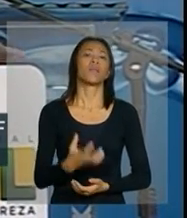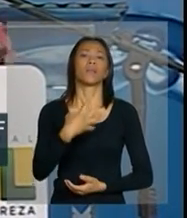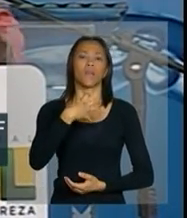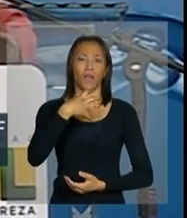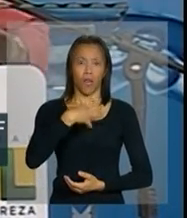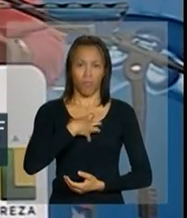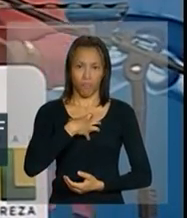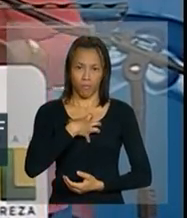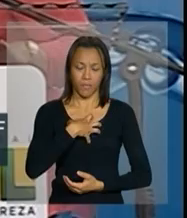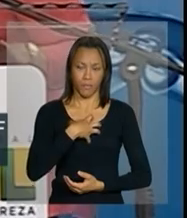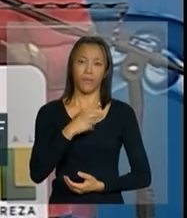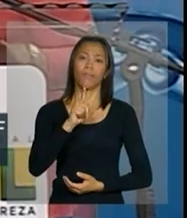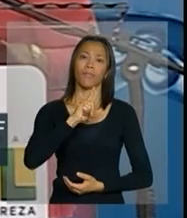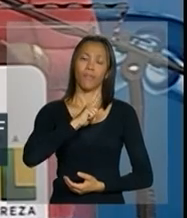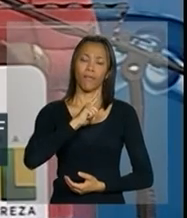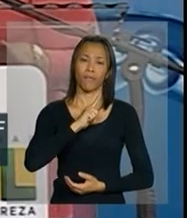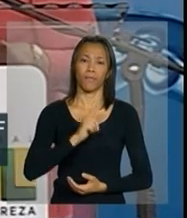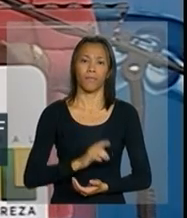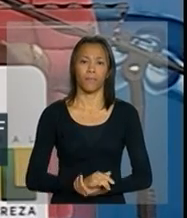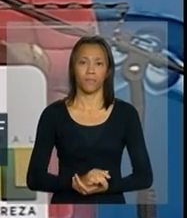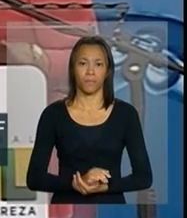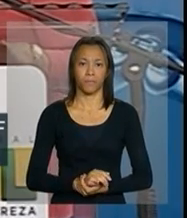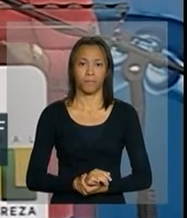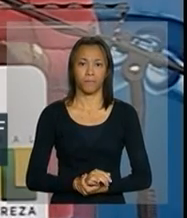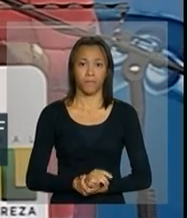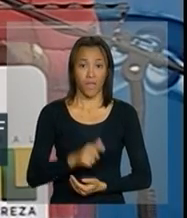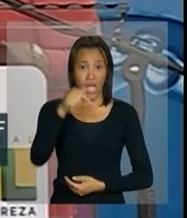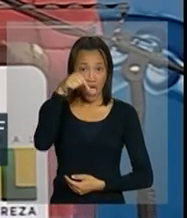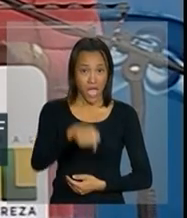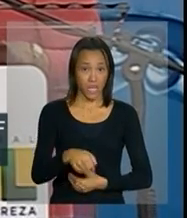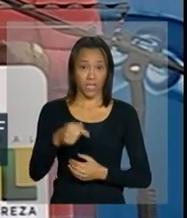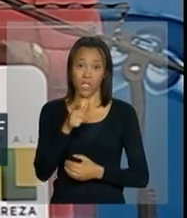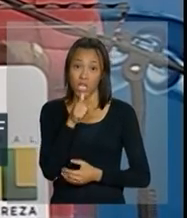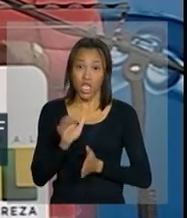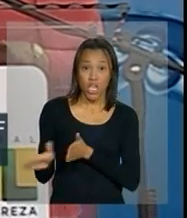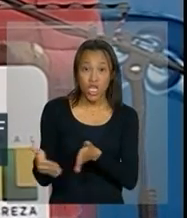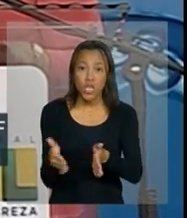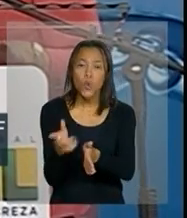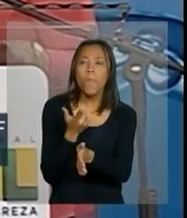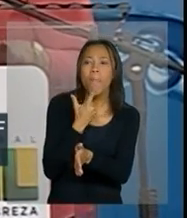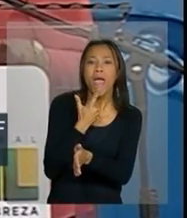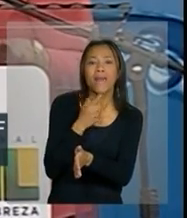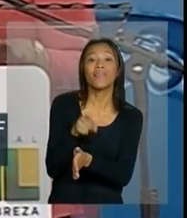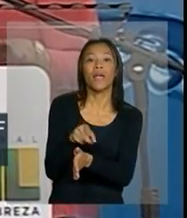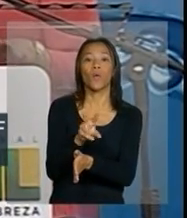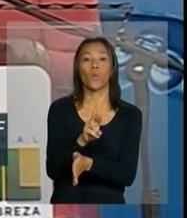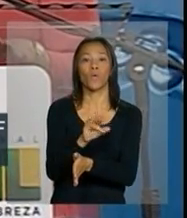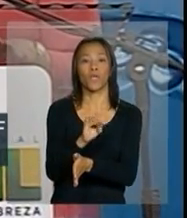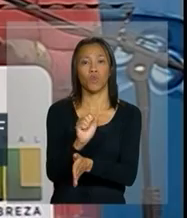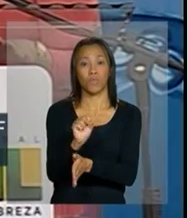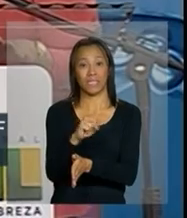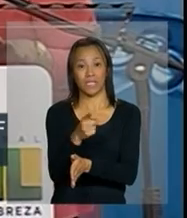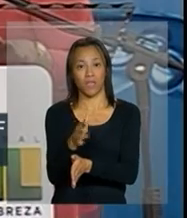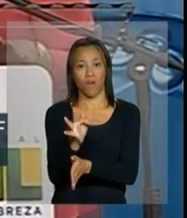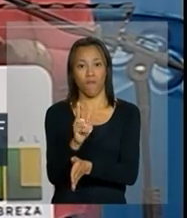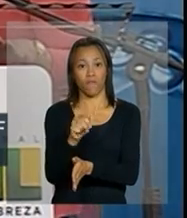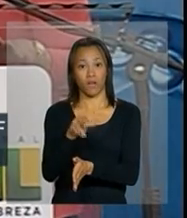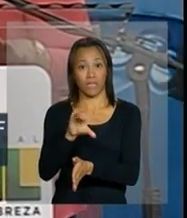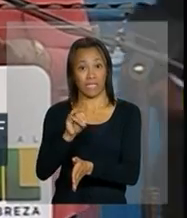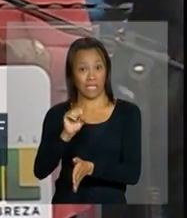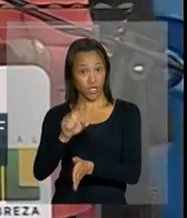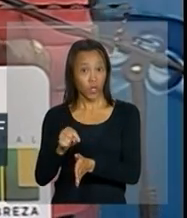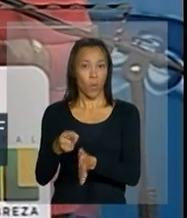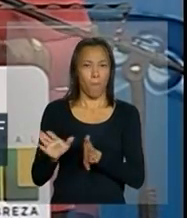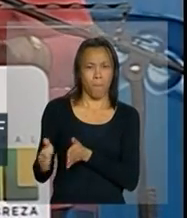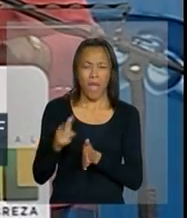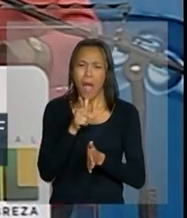tem, porque esse rio que está aqui perto, que é o Rio São Francisco, ele corta a